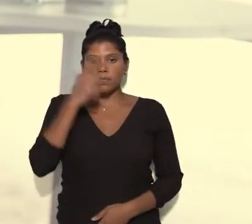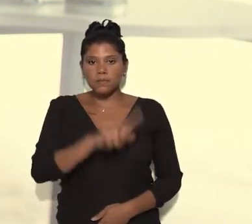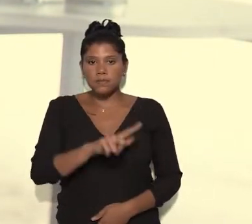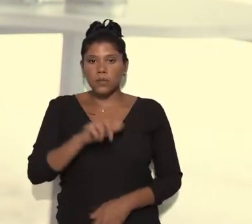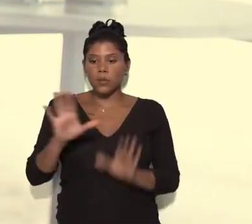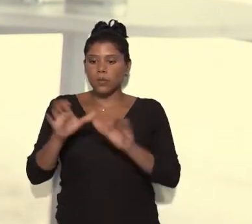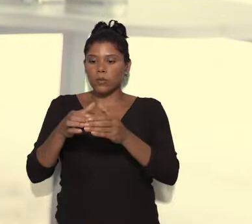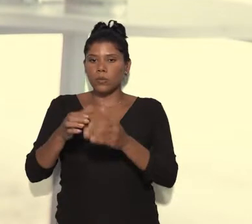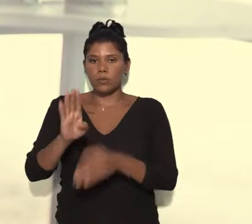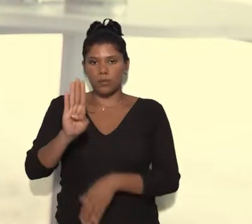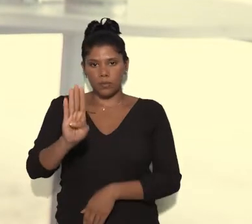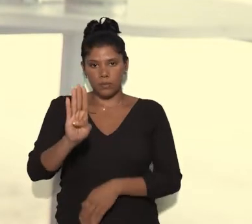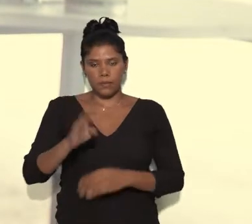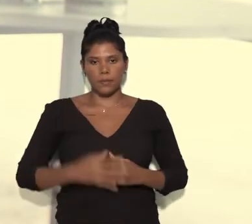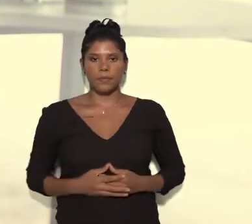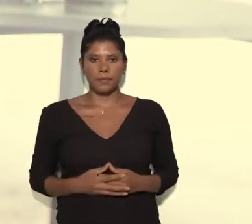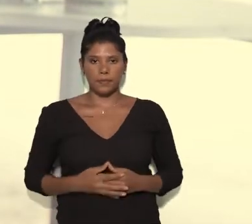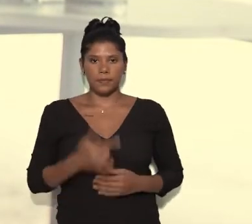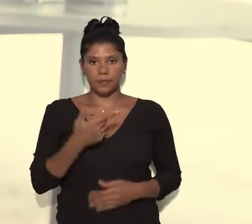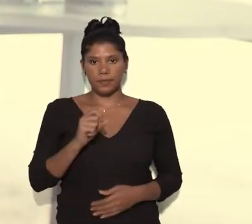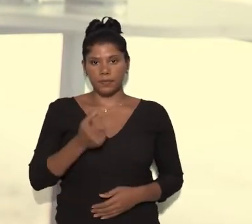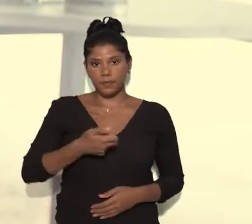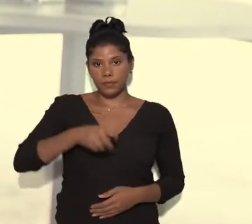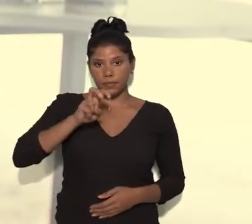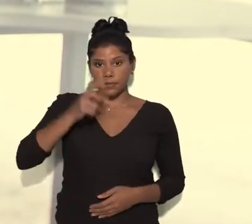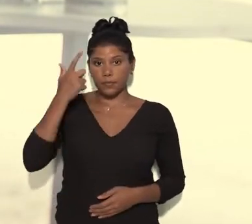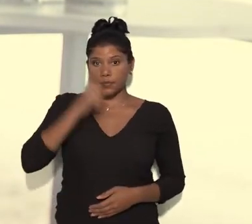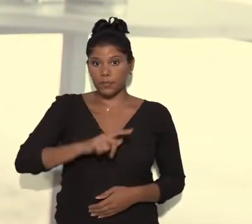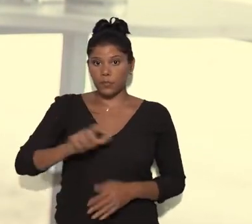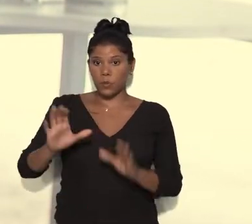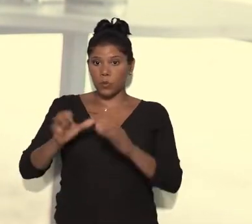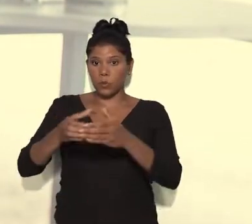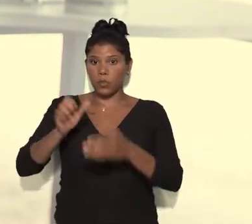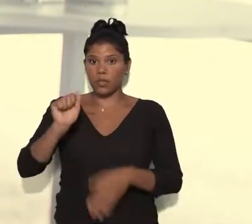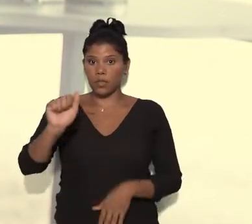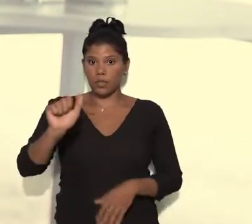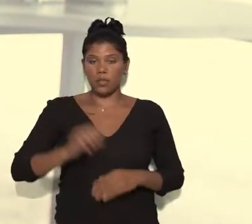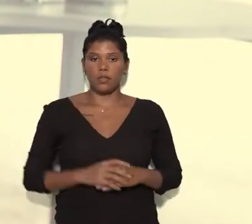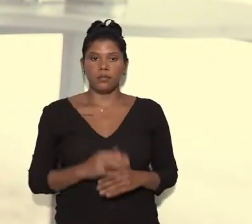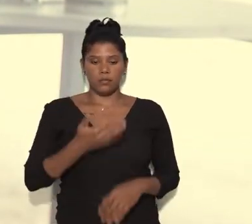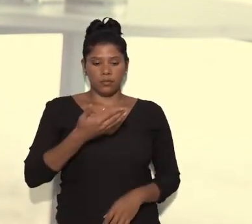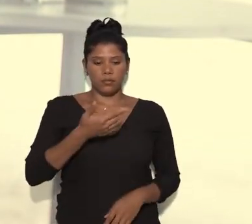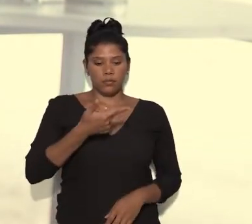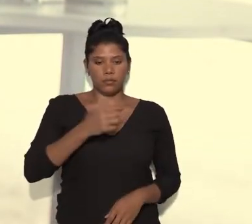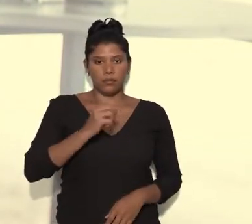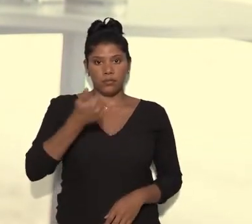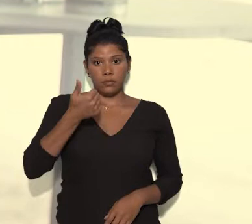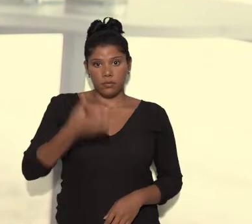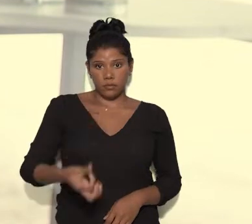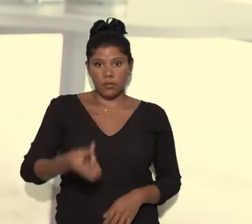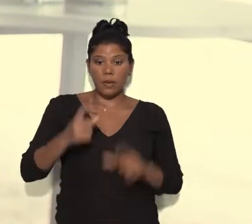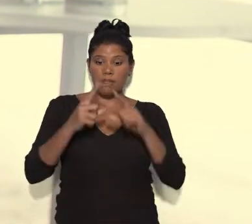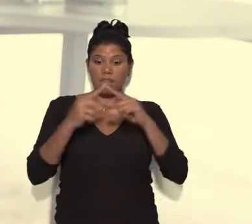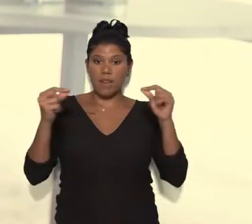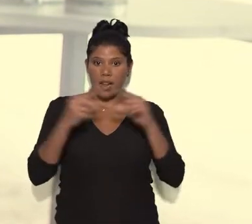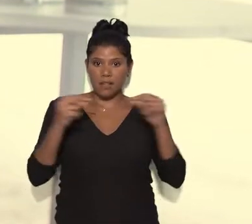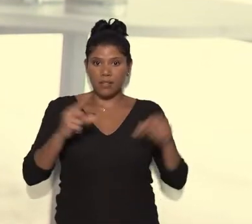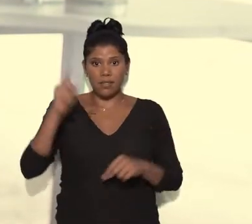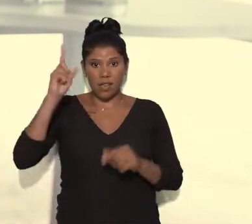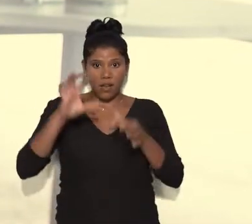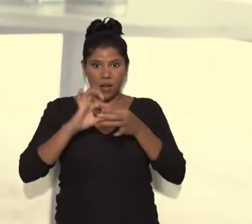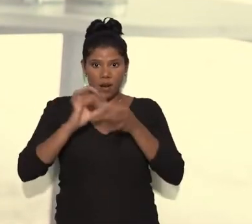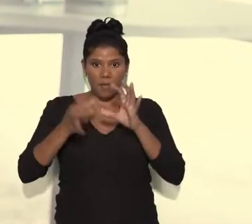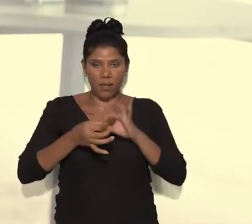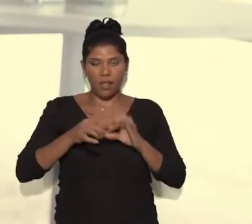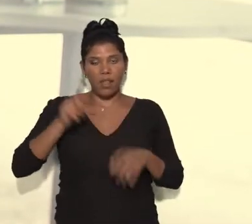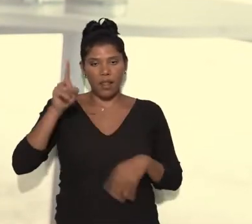classe B na AMAN. Em 2015, fui campeão da classe A. 2016 foi em Brasília, devido às Olimpíadas ter sido em Deodoro.